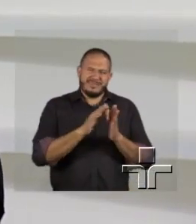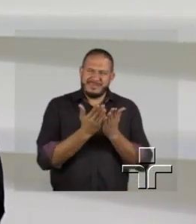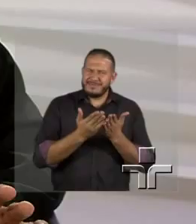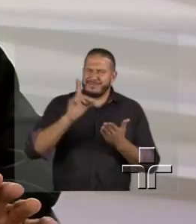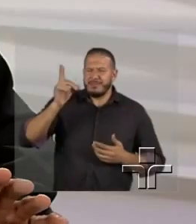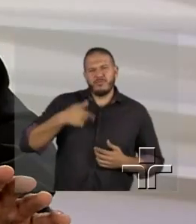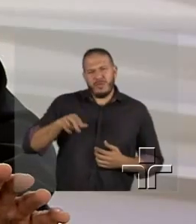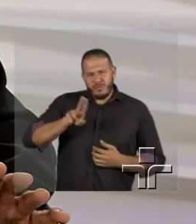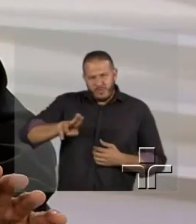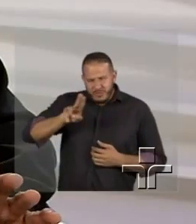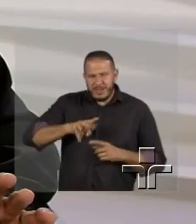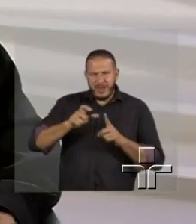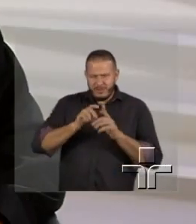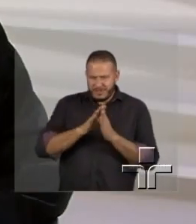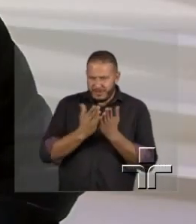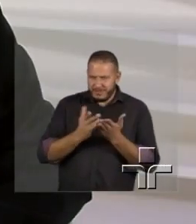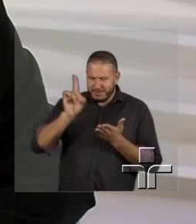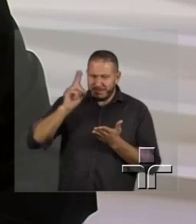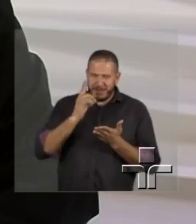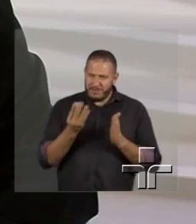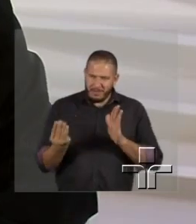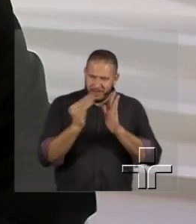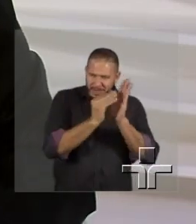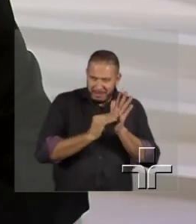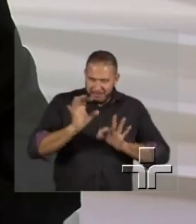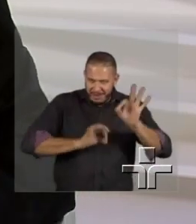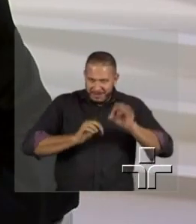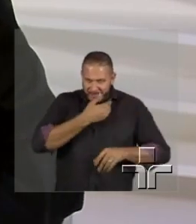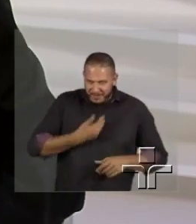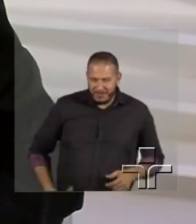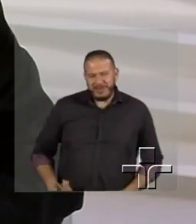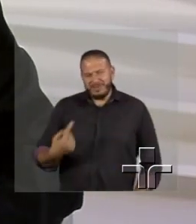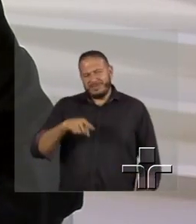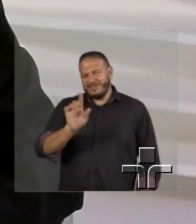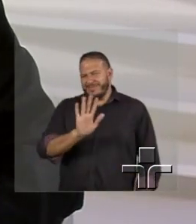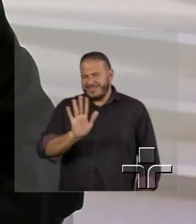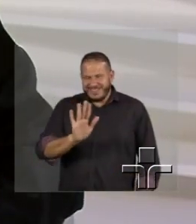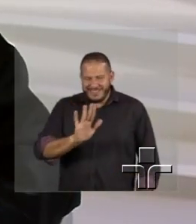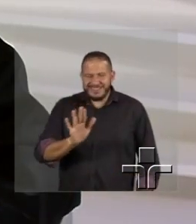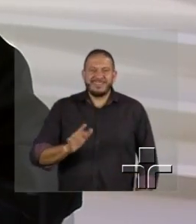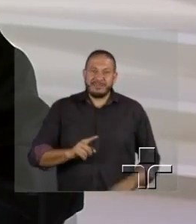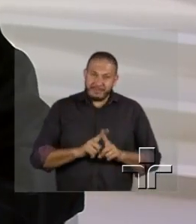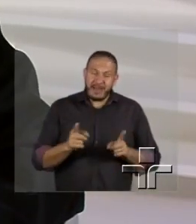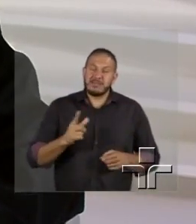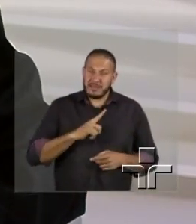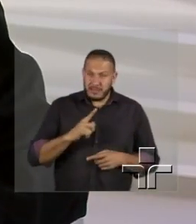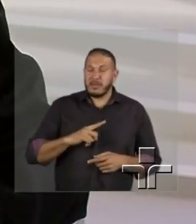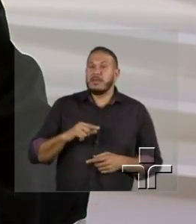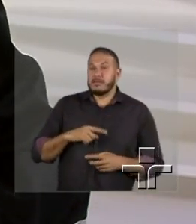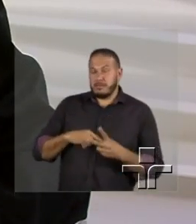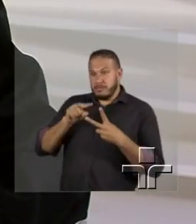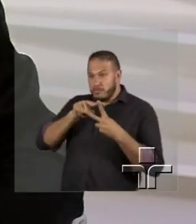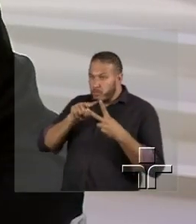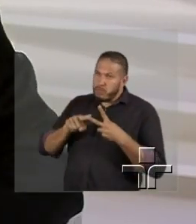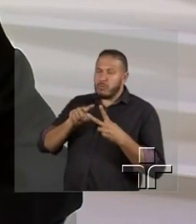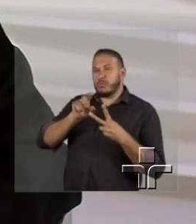Estamos de volta para o quinto e último bloco da entrevista com o general Carlos Alberto dos Santos